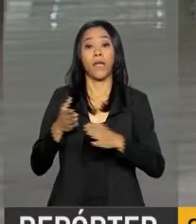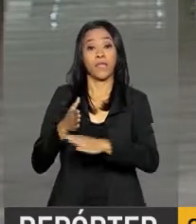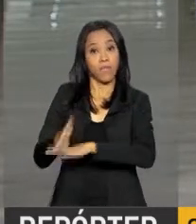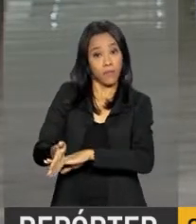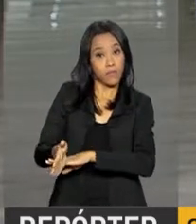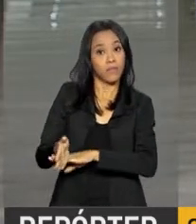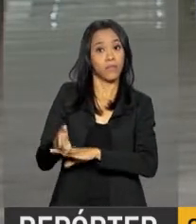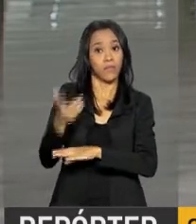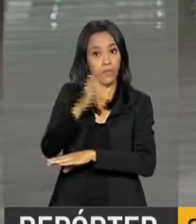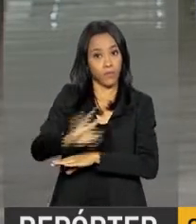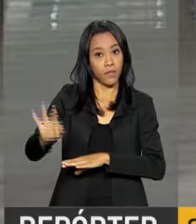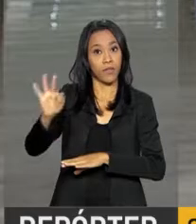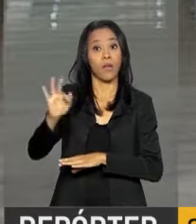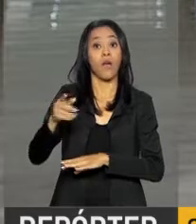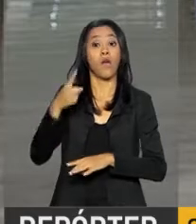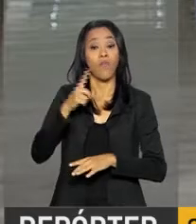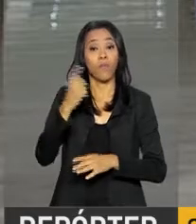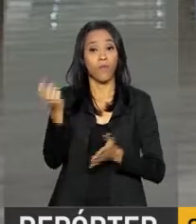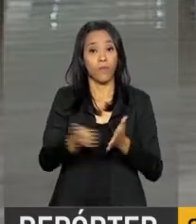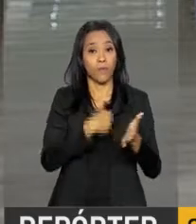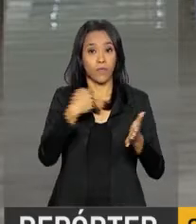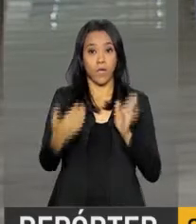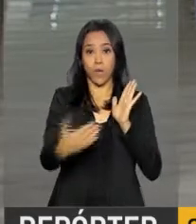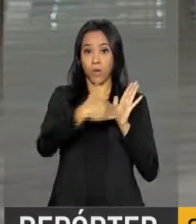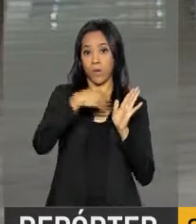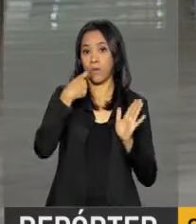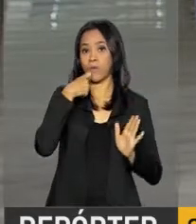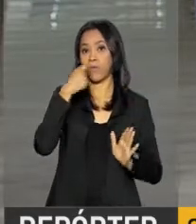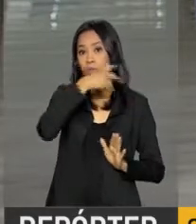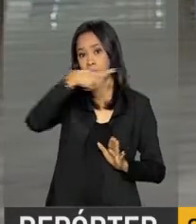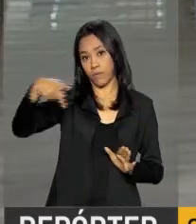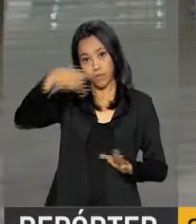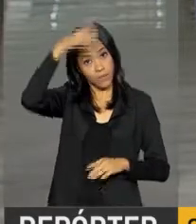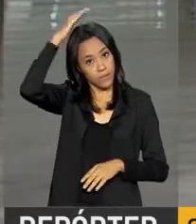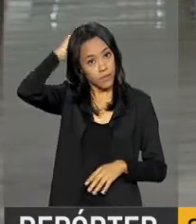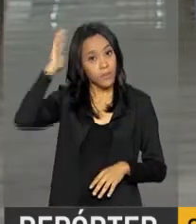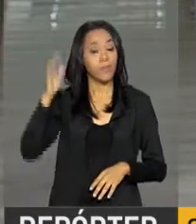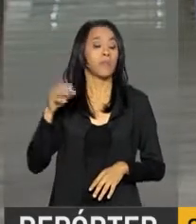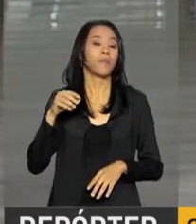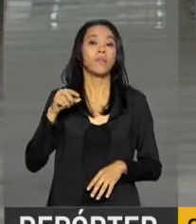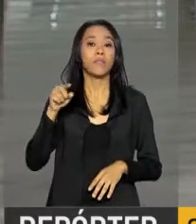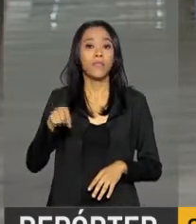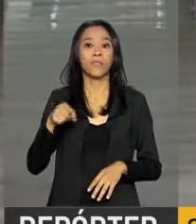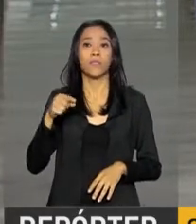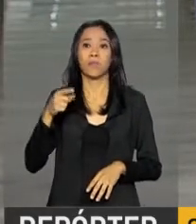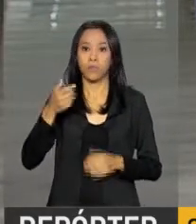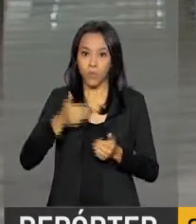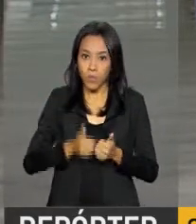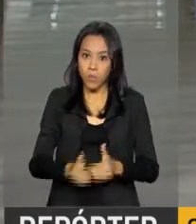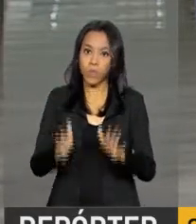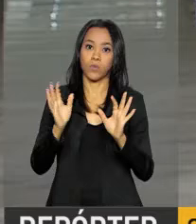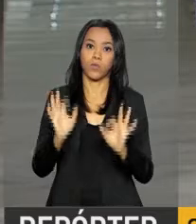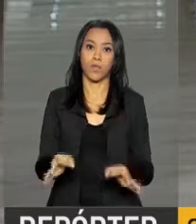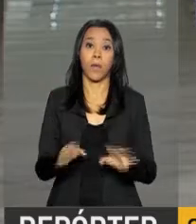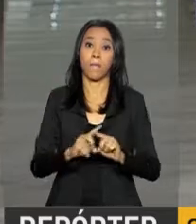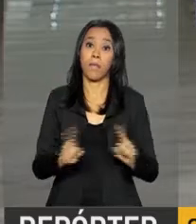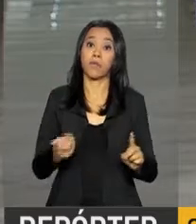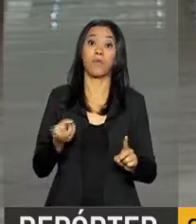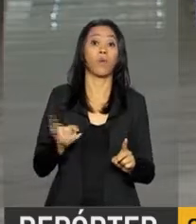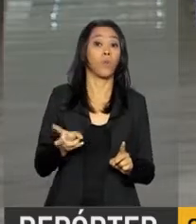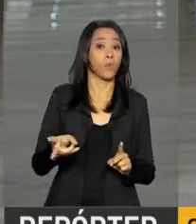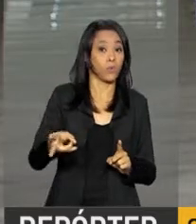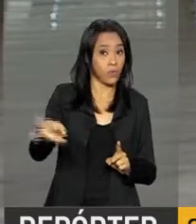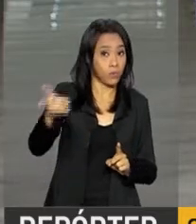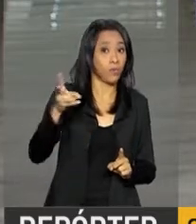última sexta-feira pelo presidente Michel Temer. A medida passou a vigorar imediatamente, mas para